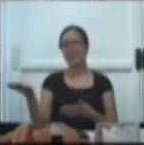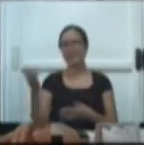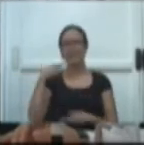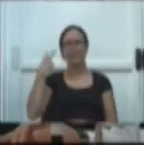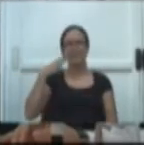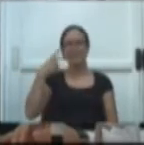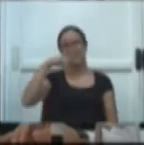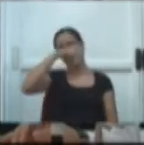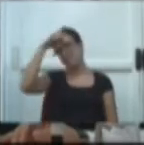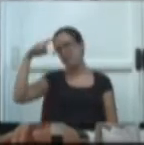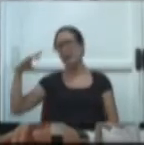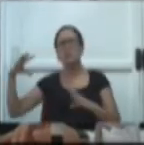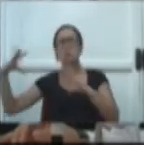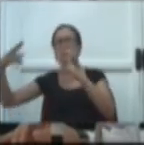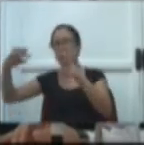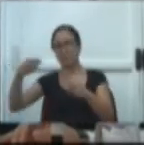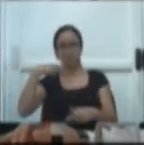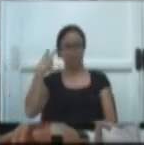aqui. E